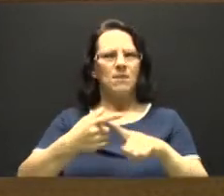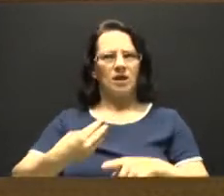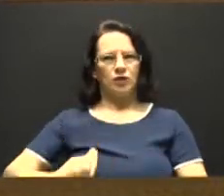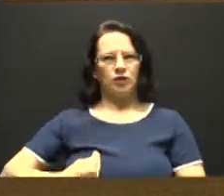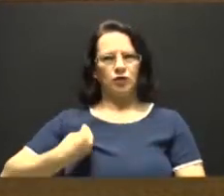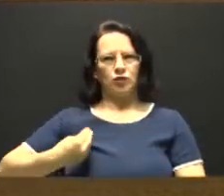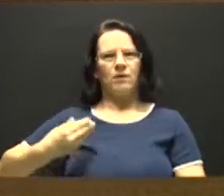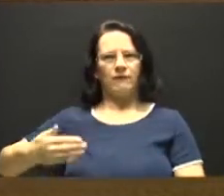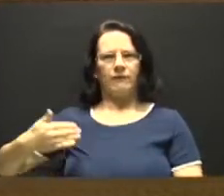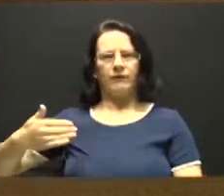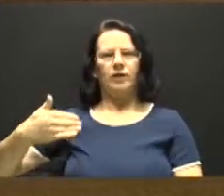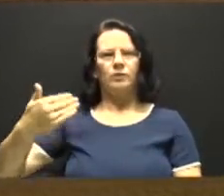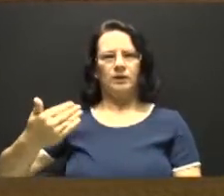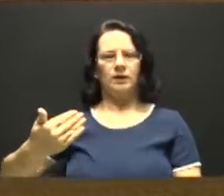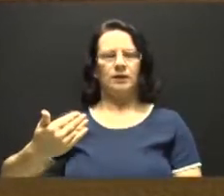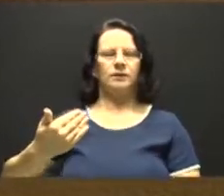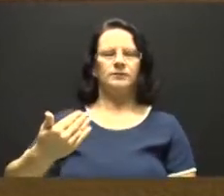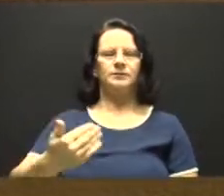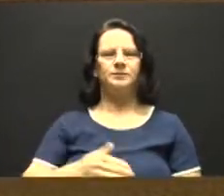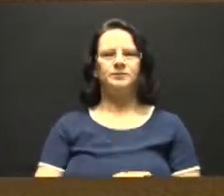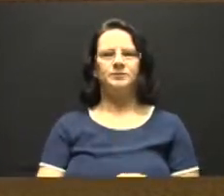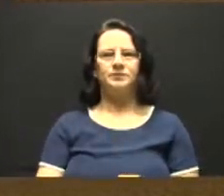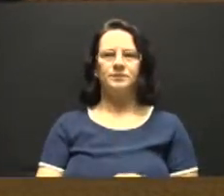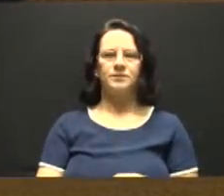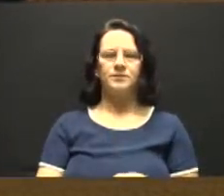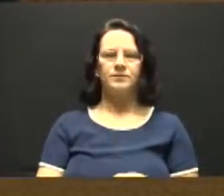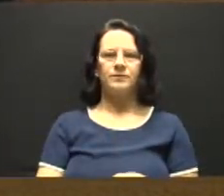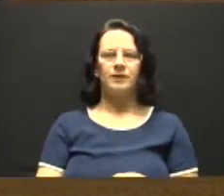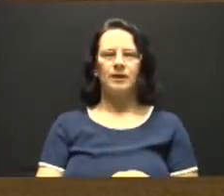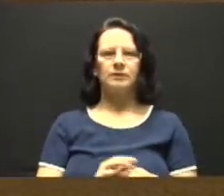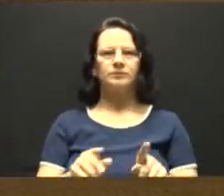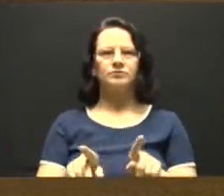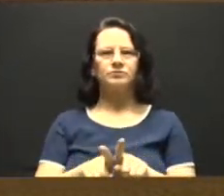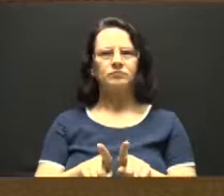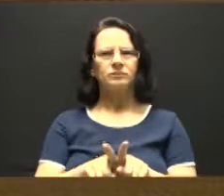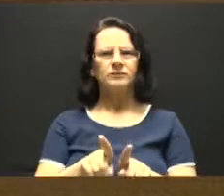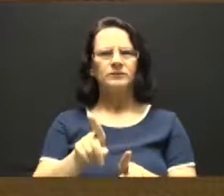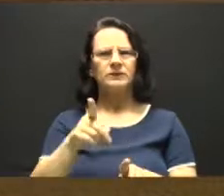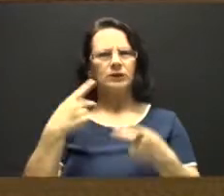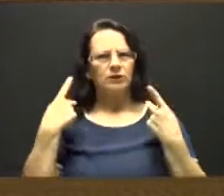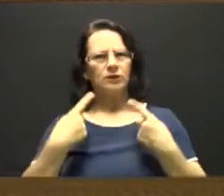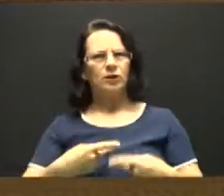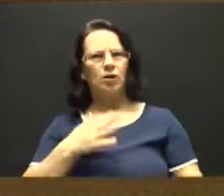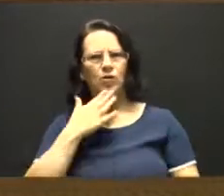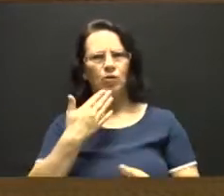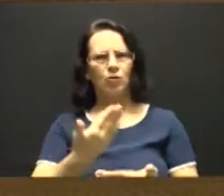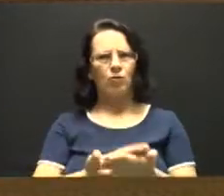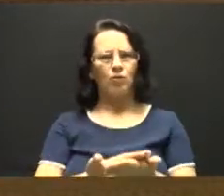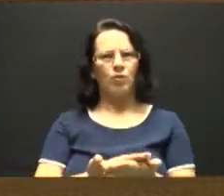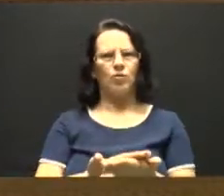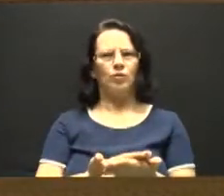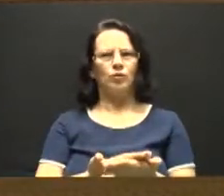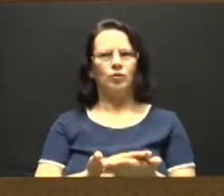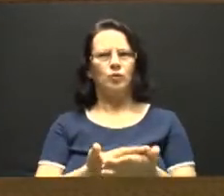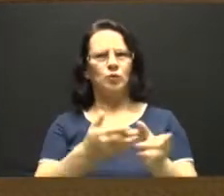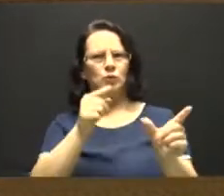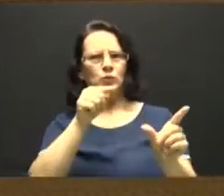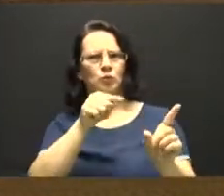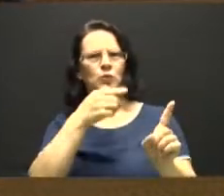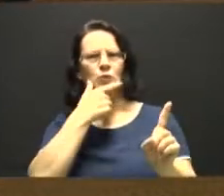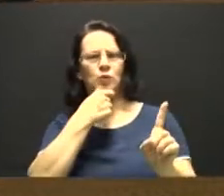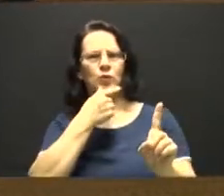tempos nos quais nós vivemos a tônica está na bárbara e humana compreenda bárbara e não como